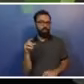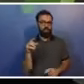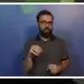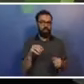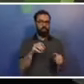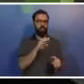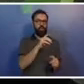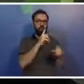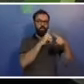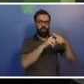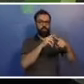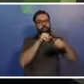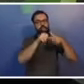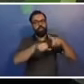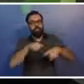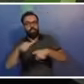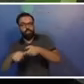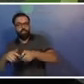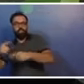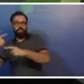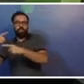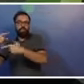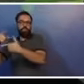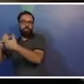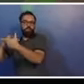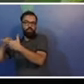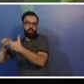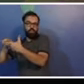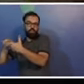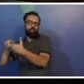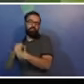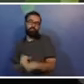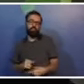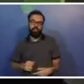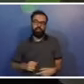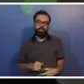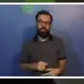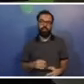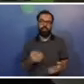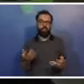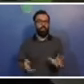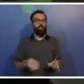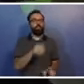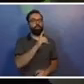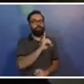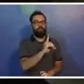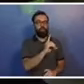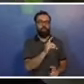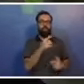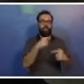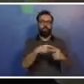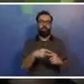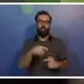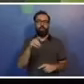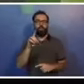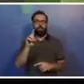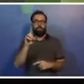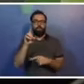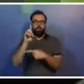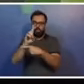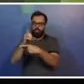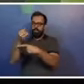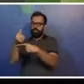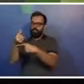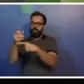multiplicando, ele vai dividir o número que tiver lá. Então, D igual a 16 dividido por 4,